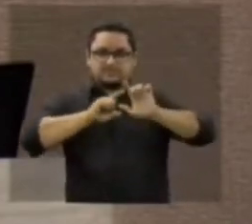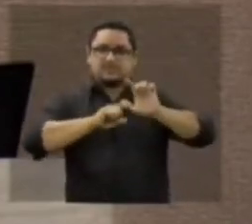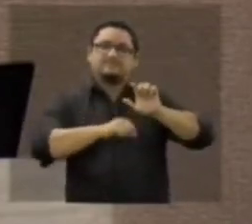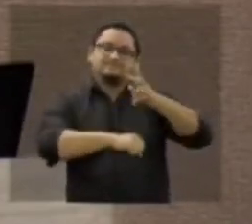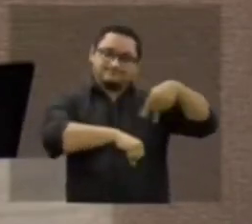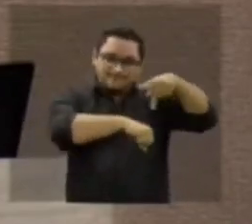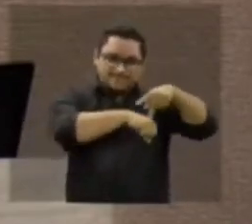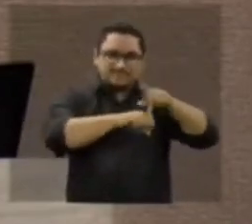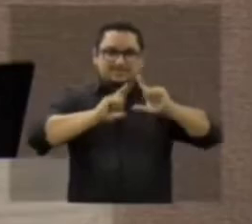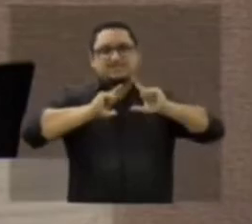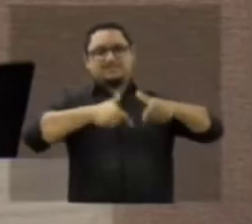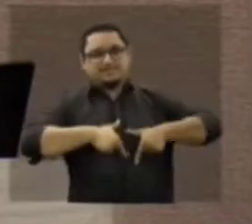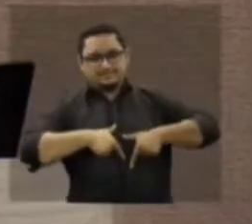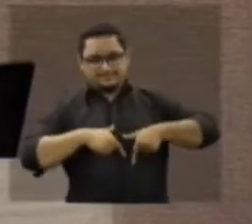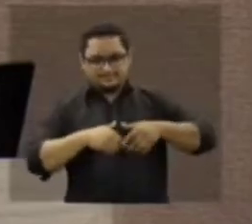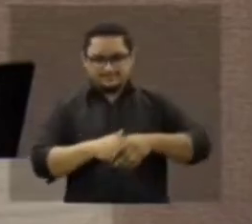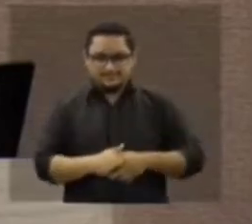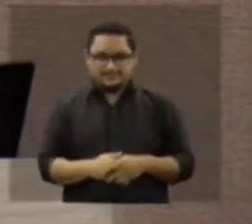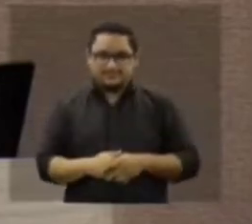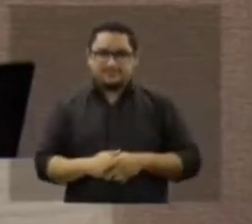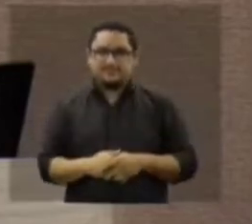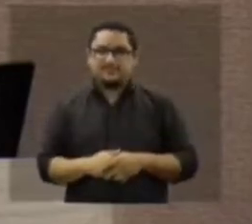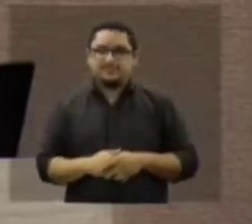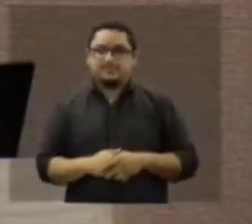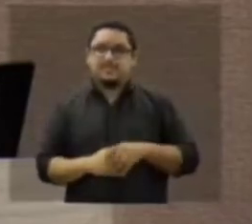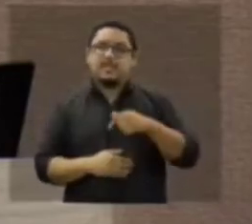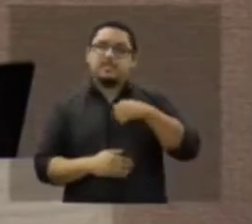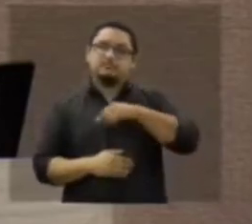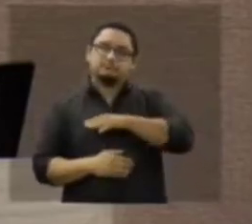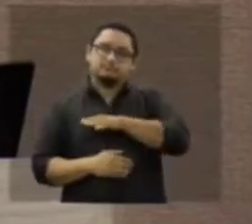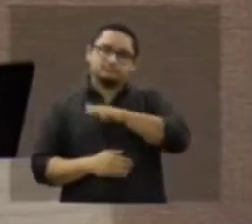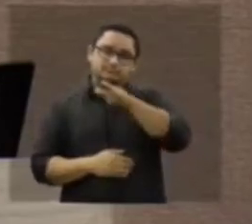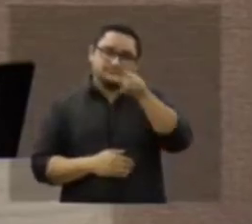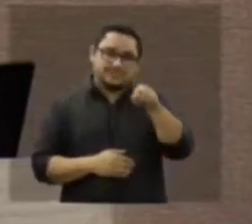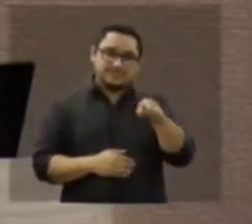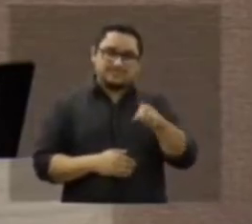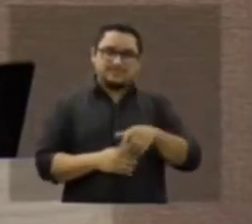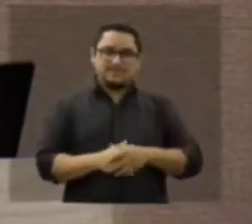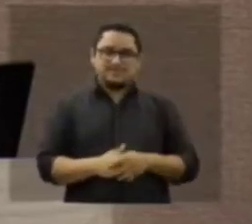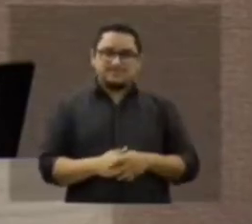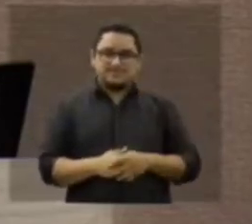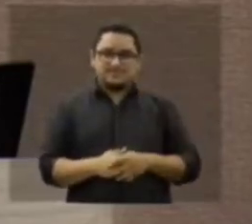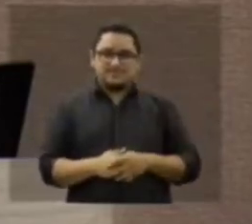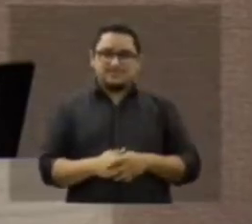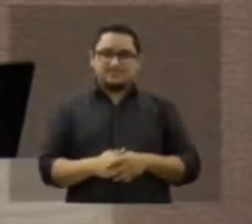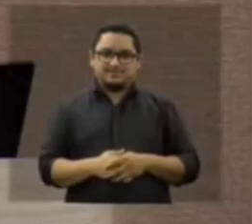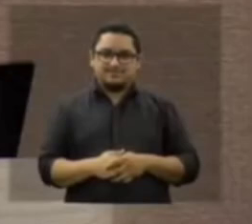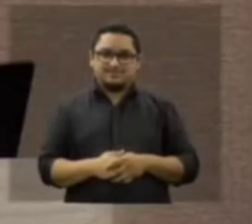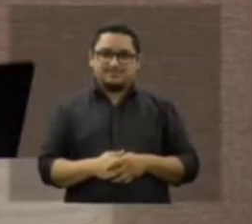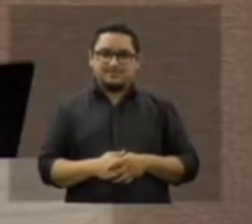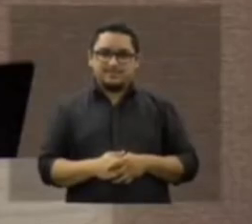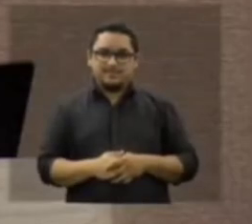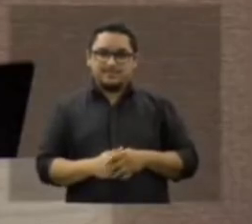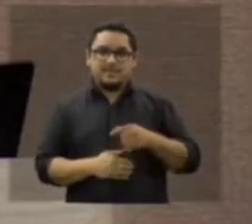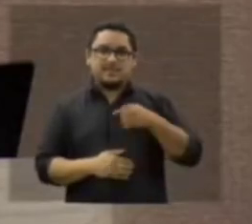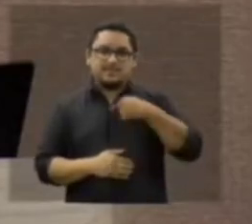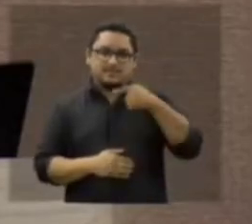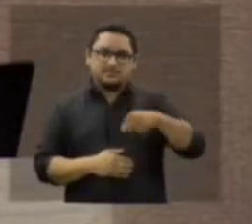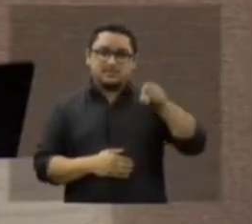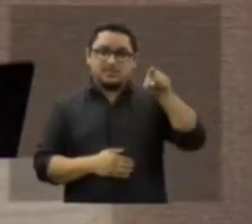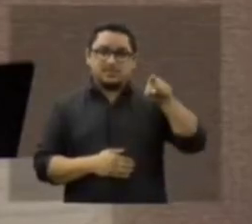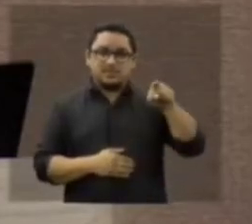e querido Presidente e nobres pares Vereador Líder raulzinho ah na sinagoga de